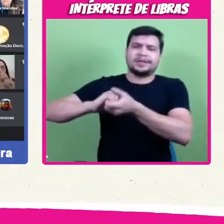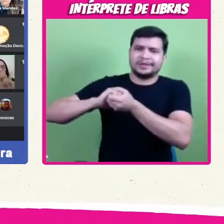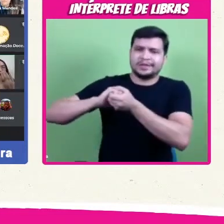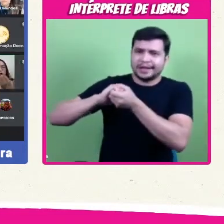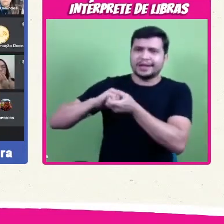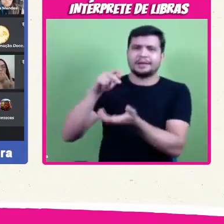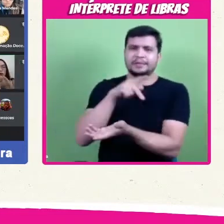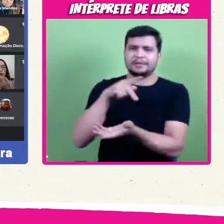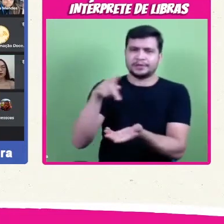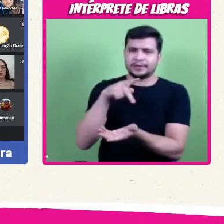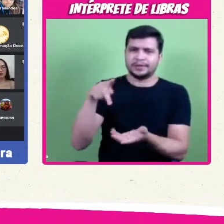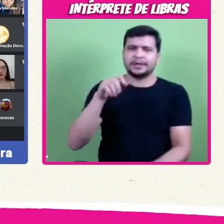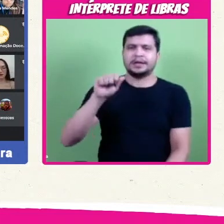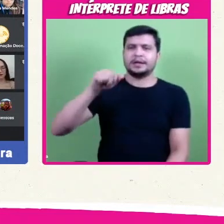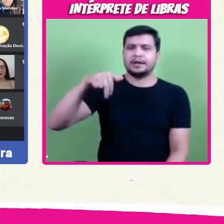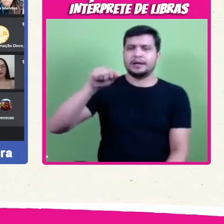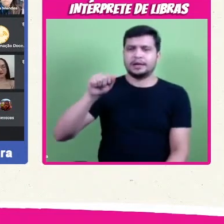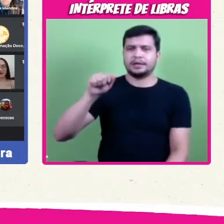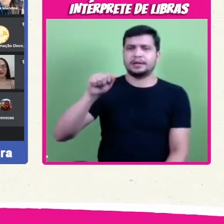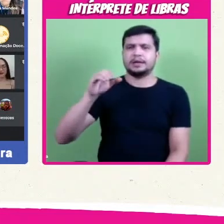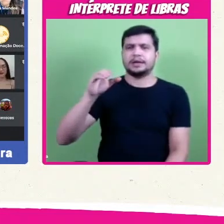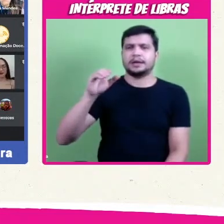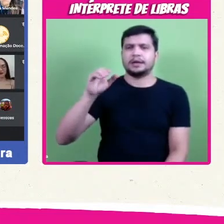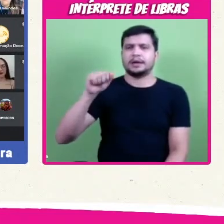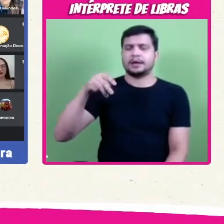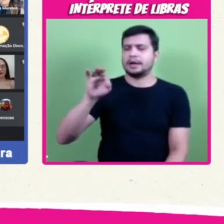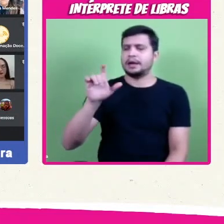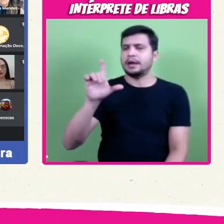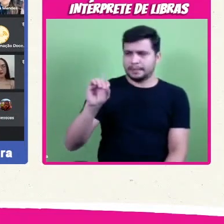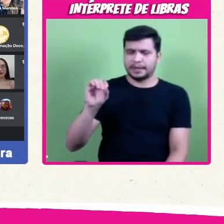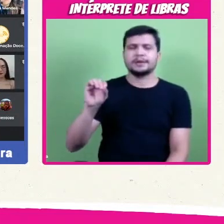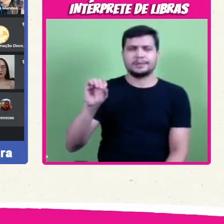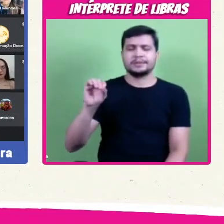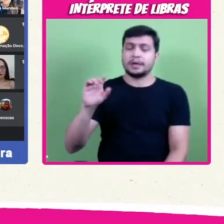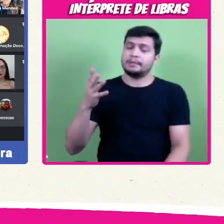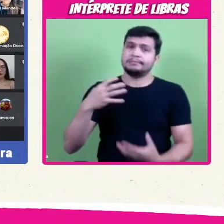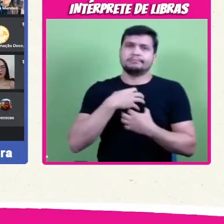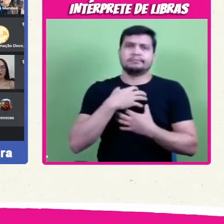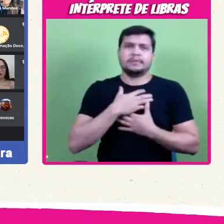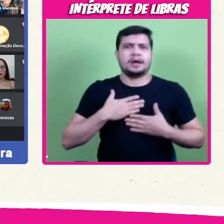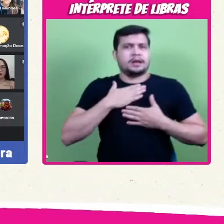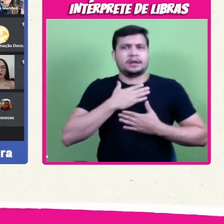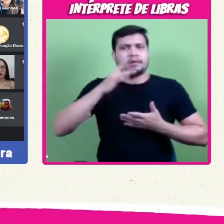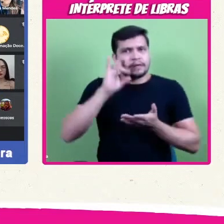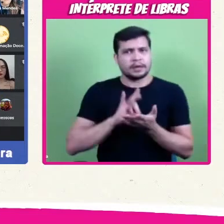que existem no estado do Ceará, né, professoras